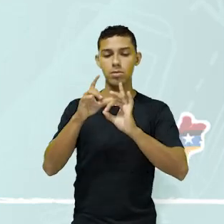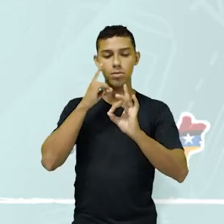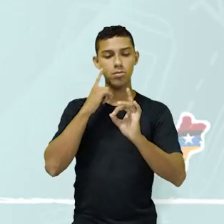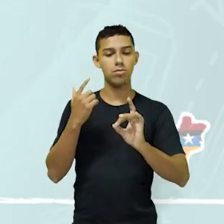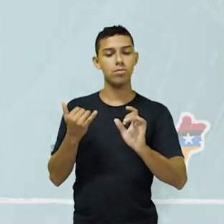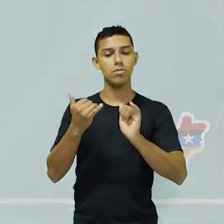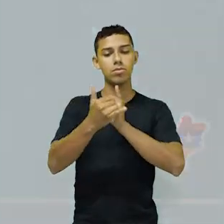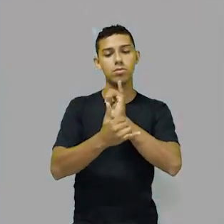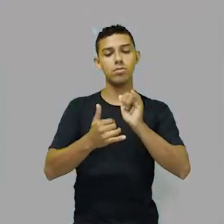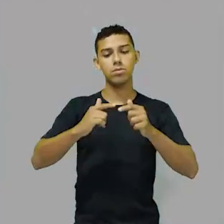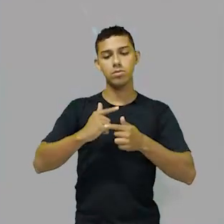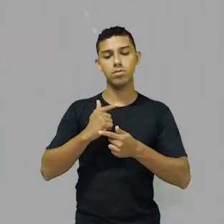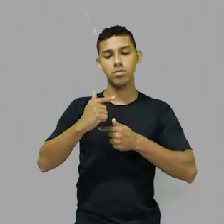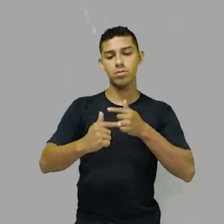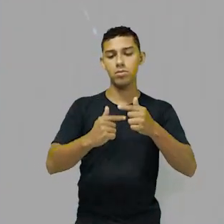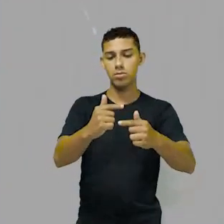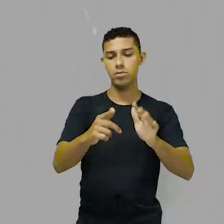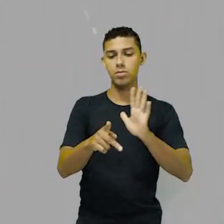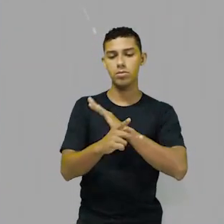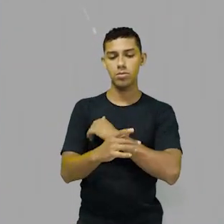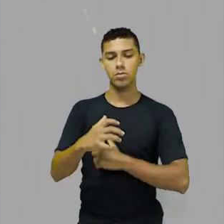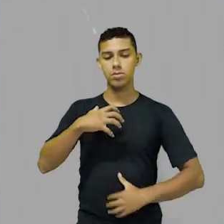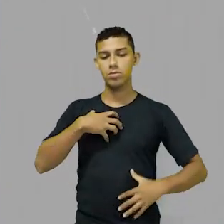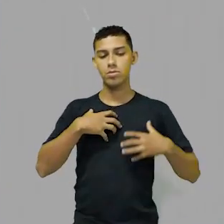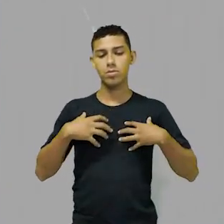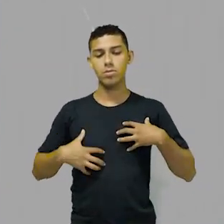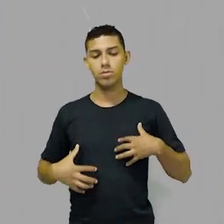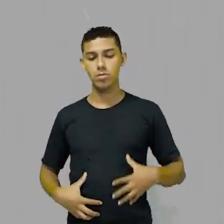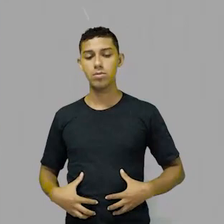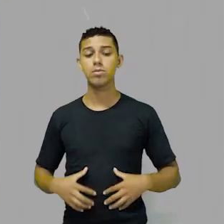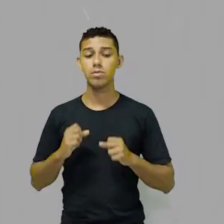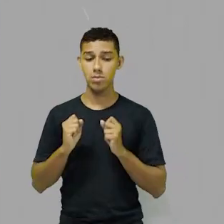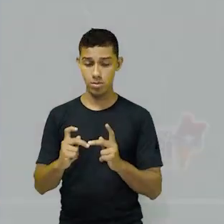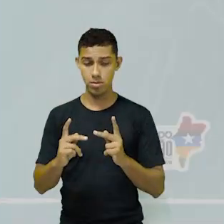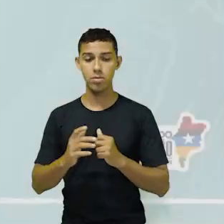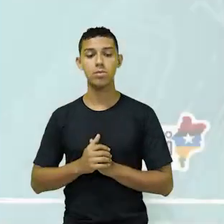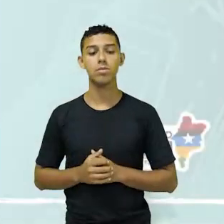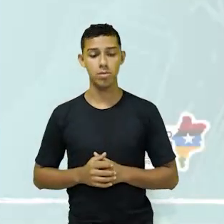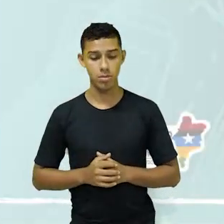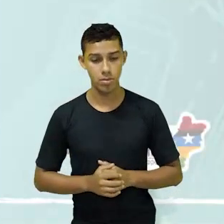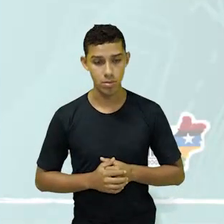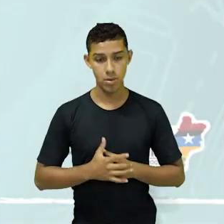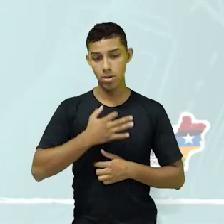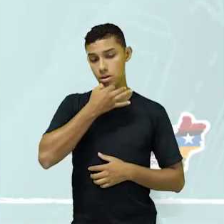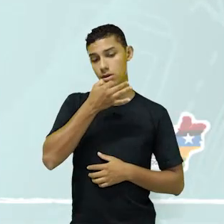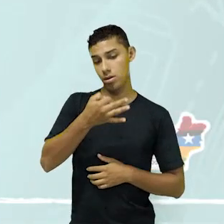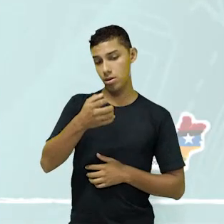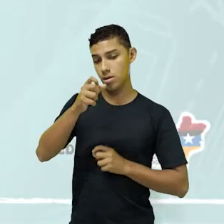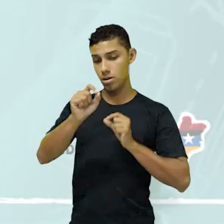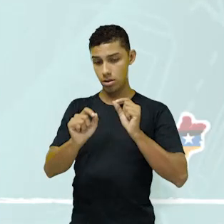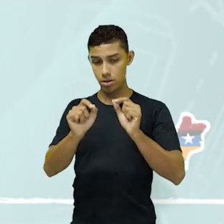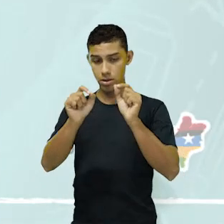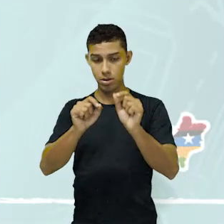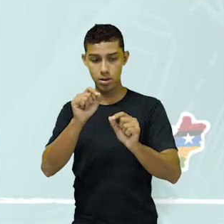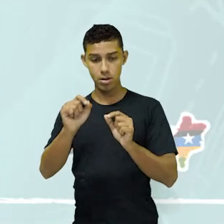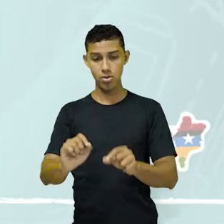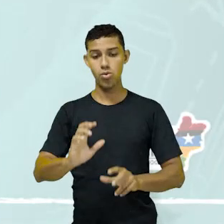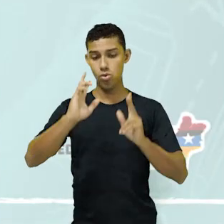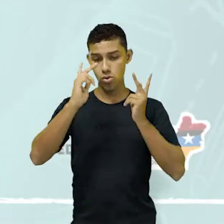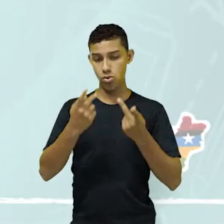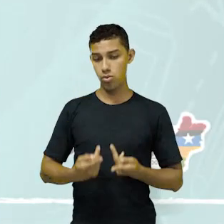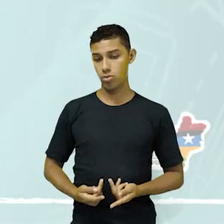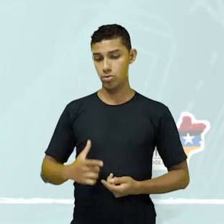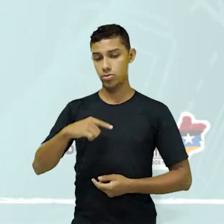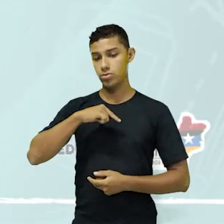genéticas de um determinado organismo. Então, a primeira afirmação. Aí considere que o homem tenha um total